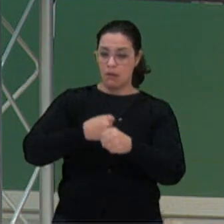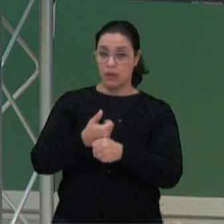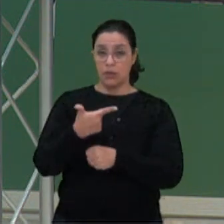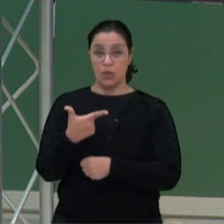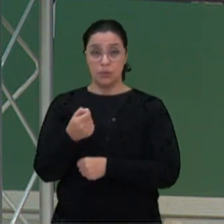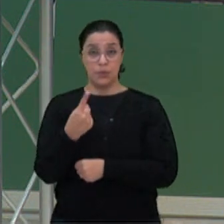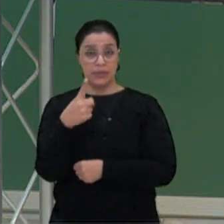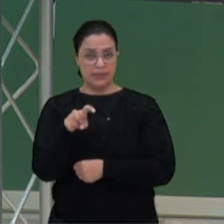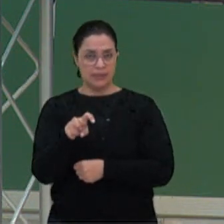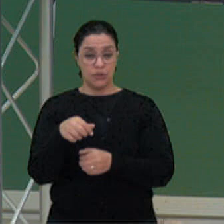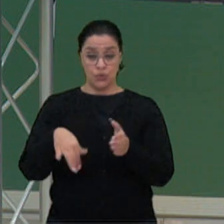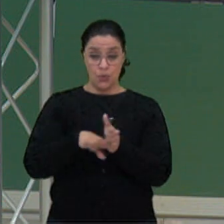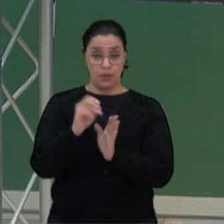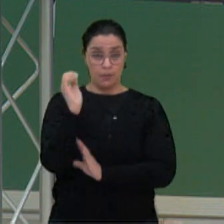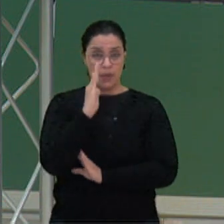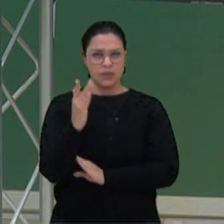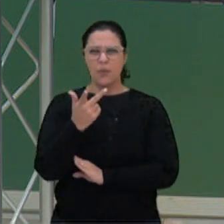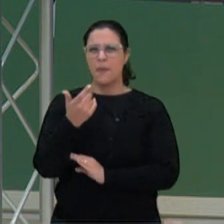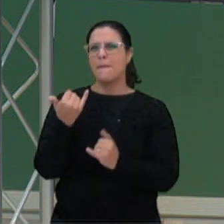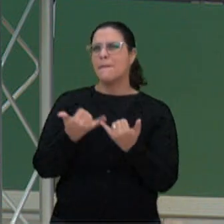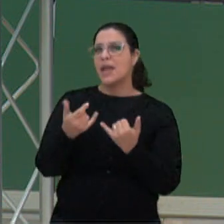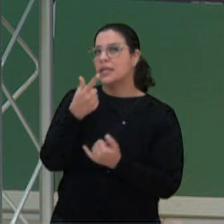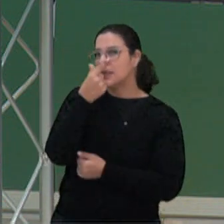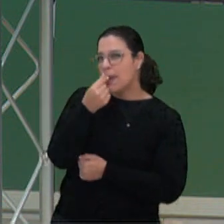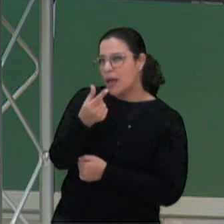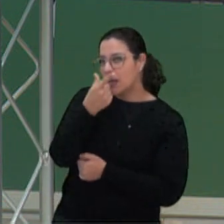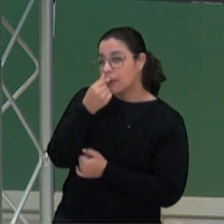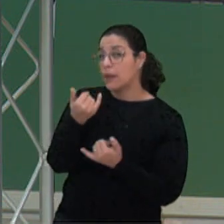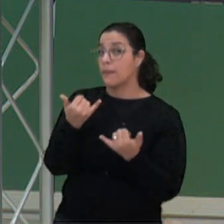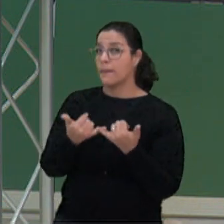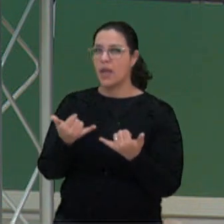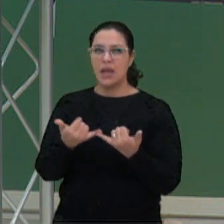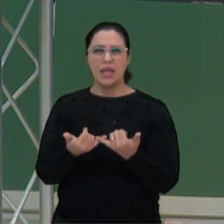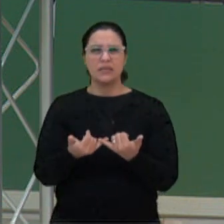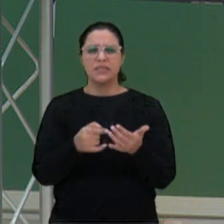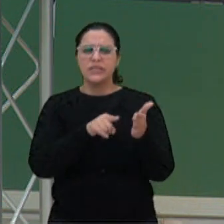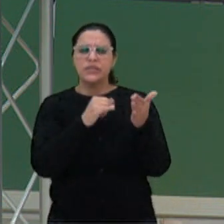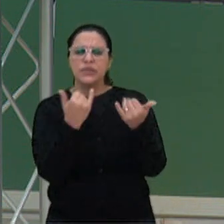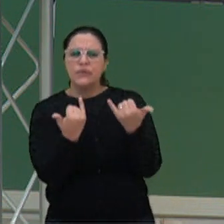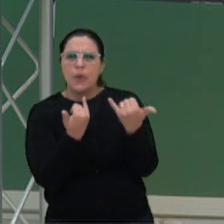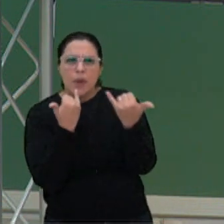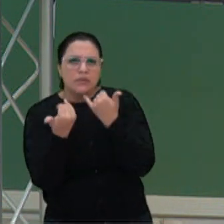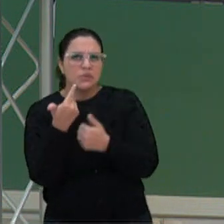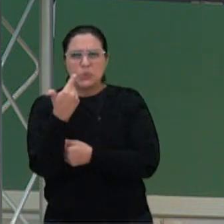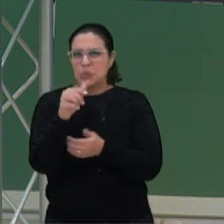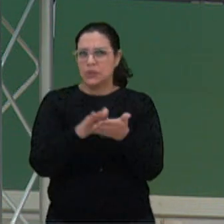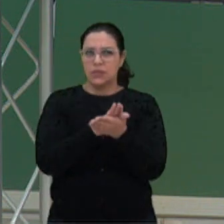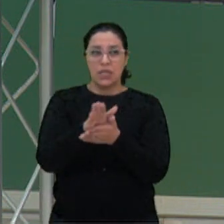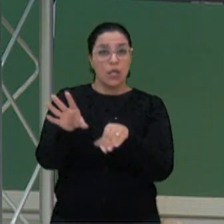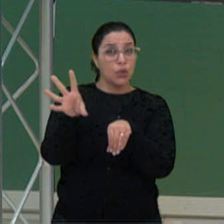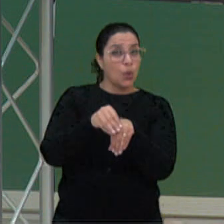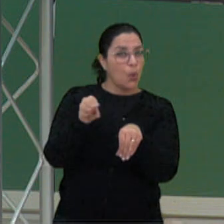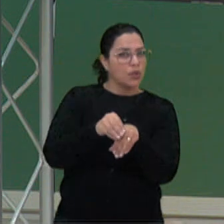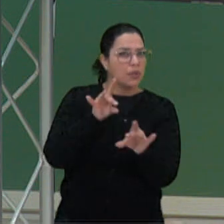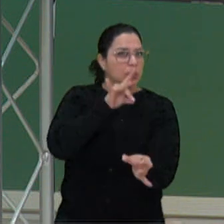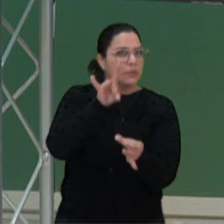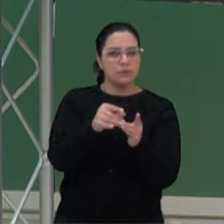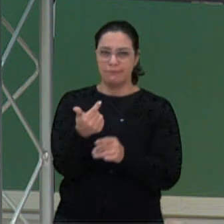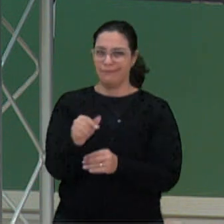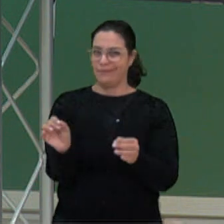ela chegou no Brasil, a aula era assim: parece uma gripe. Não tinha dados sobre elas, não tinha nenhum conhecimento